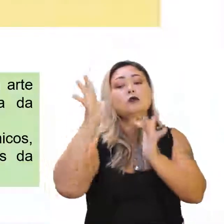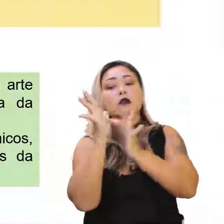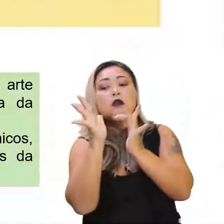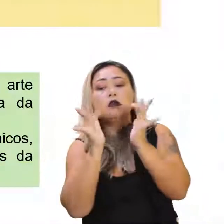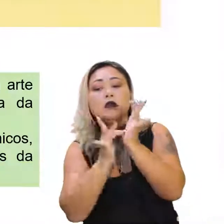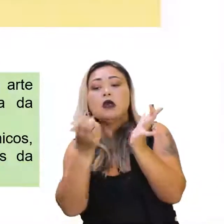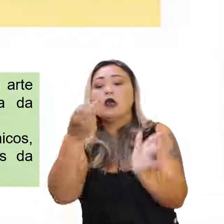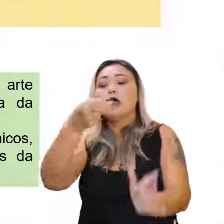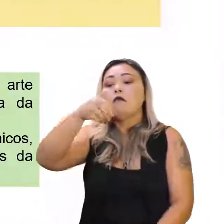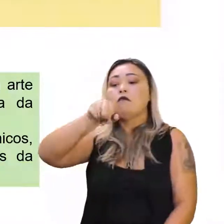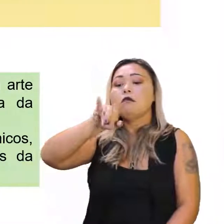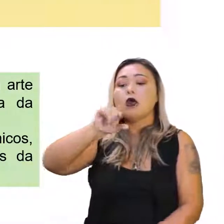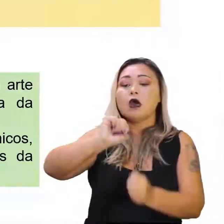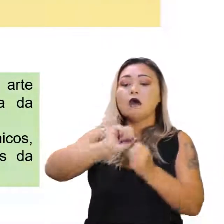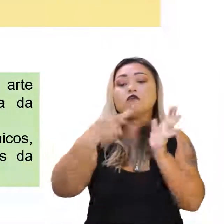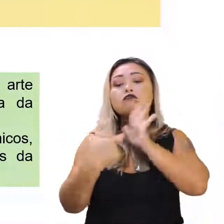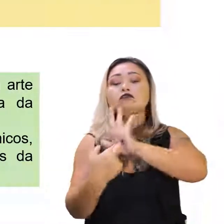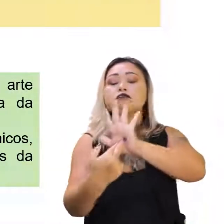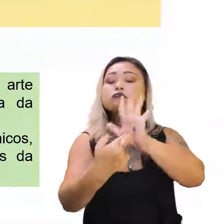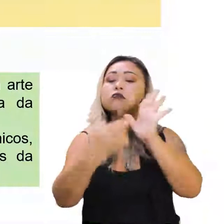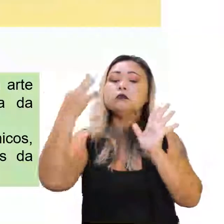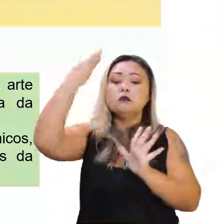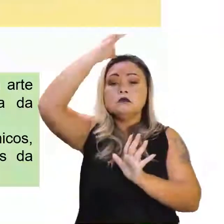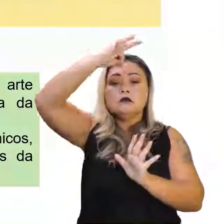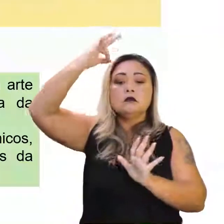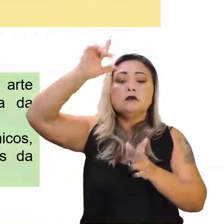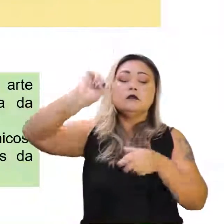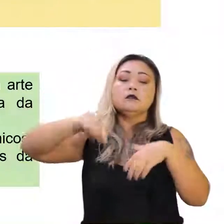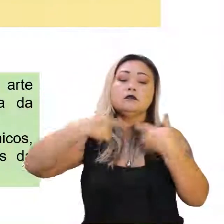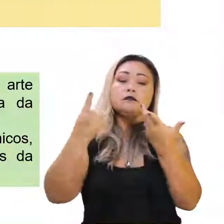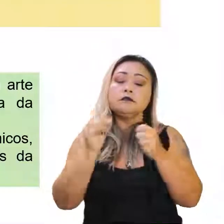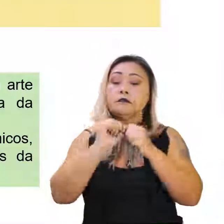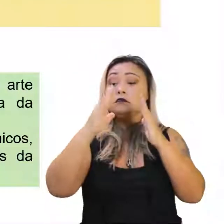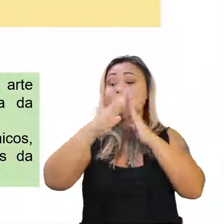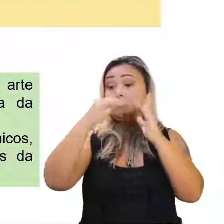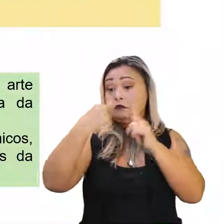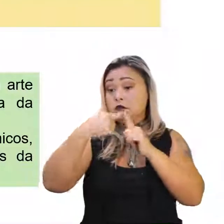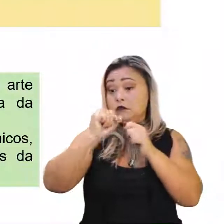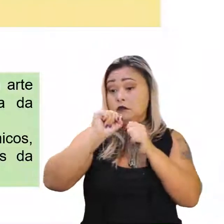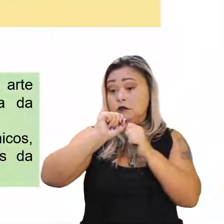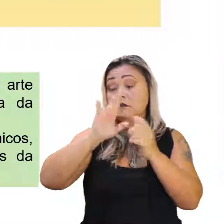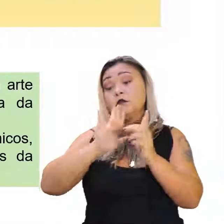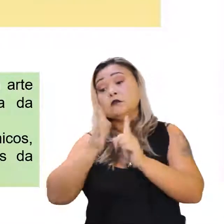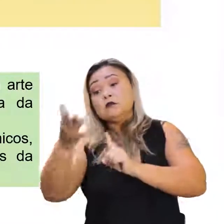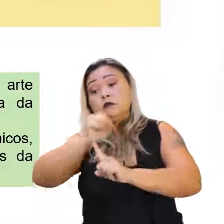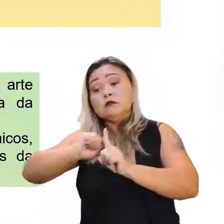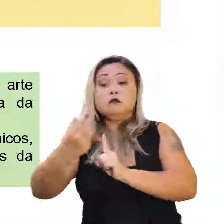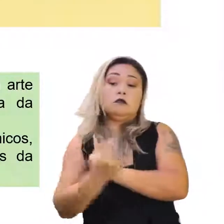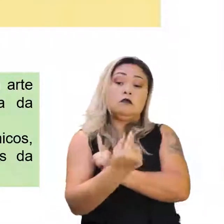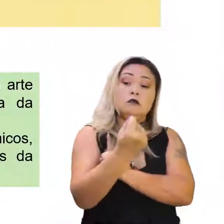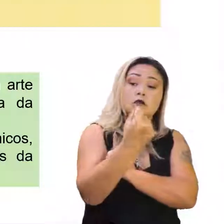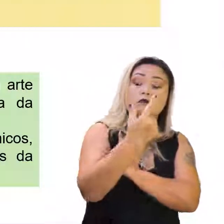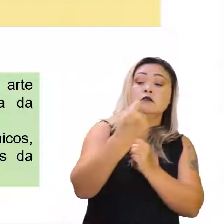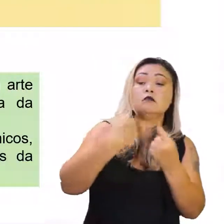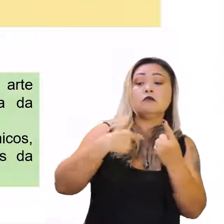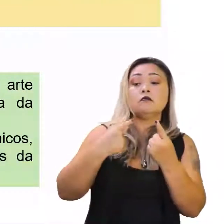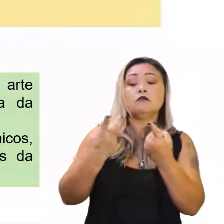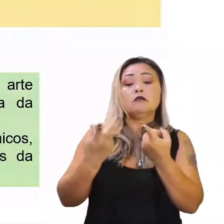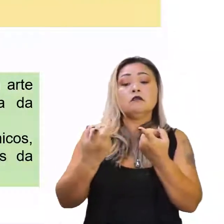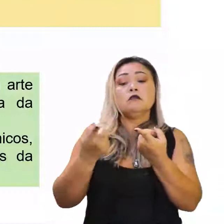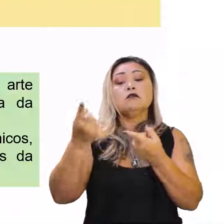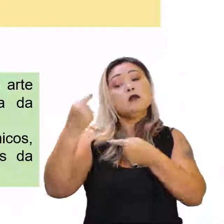Jesus e Maria. Então, era a representação dos santos. Então, a Igreja influenciava tanto nos aspectos sociais,